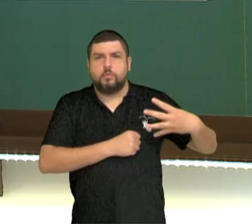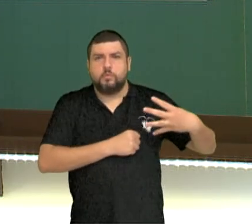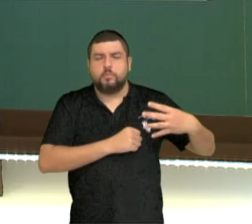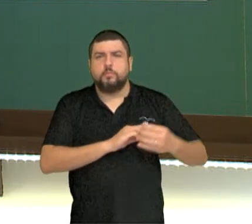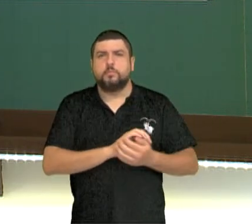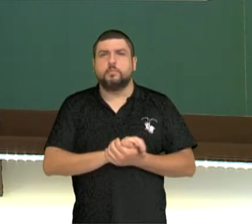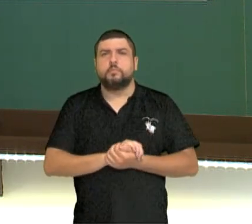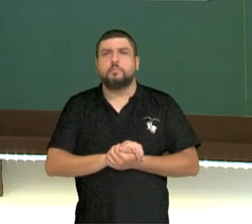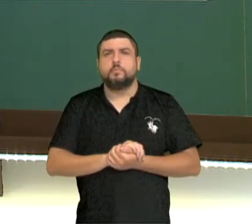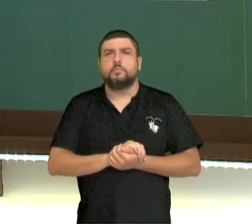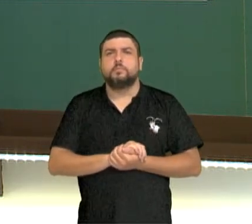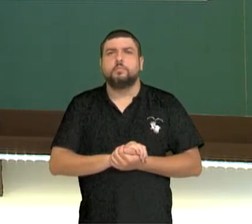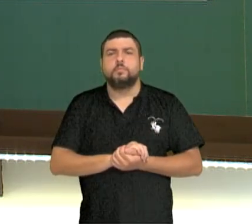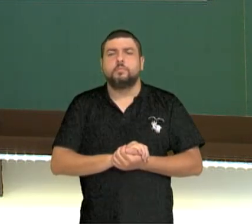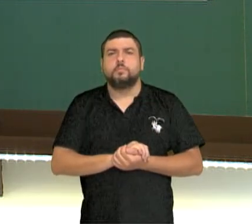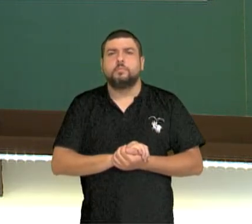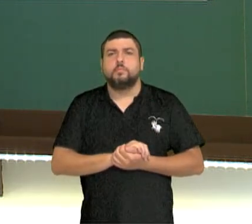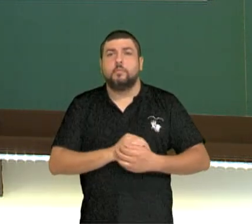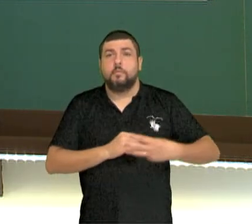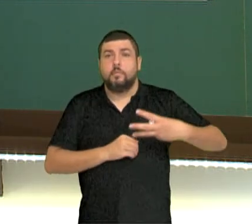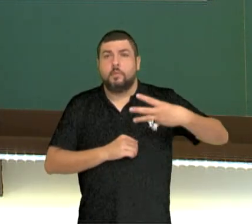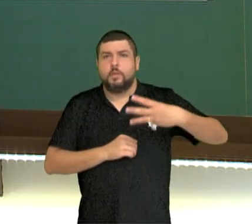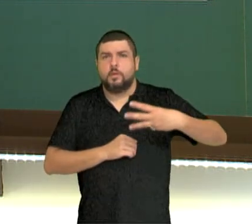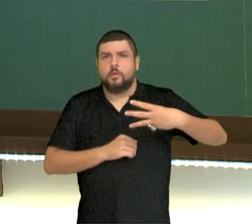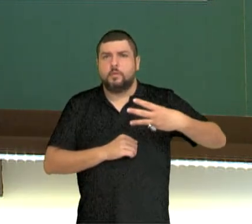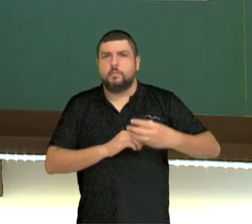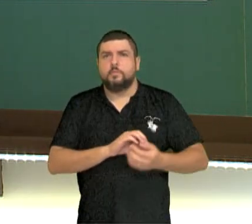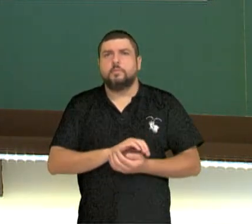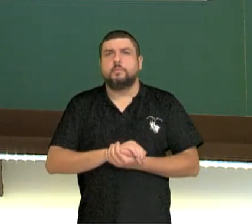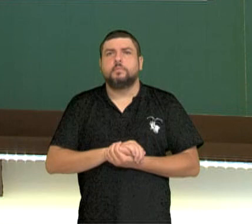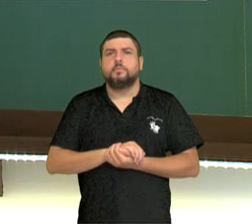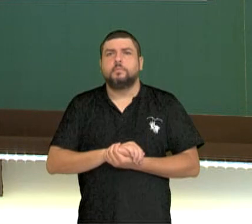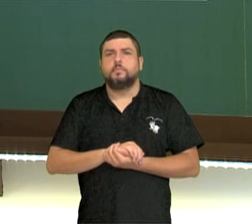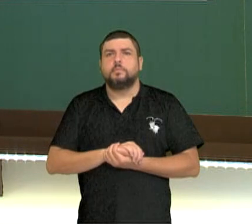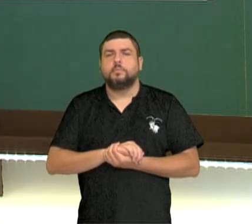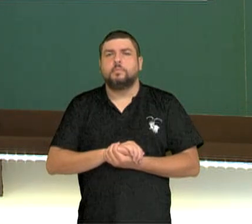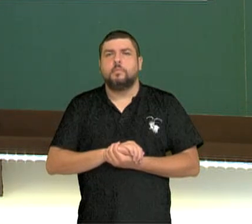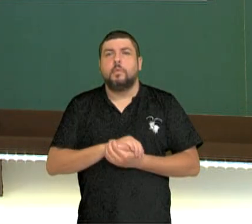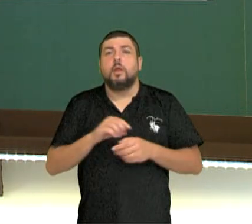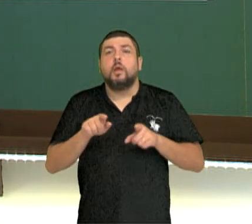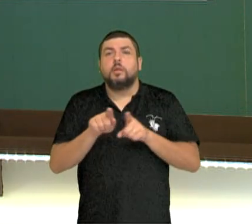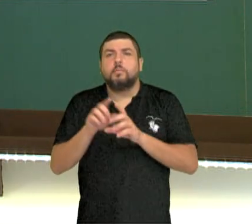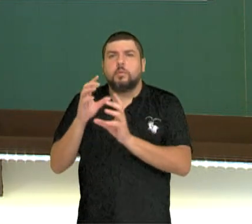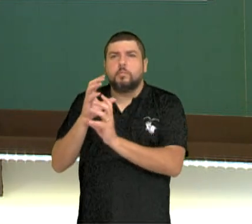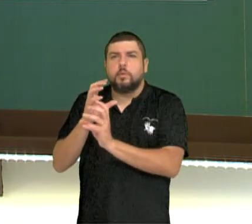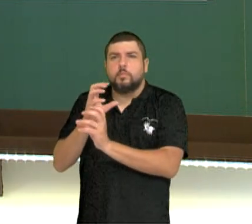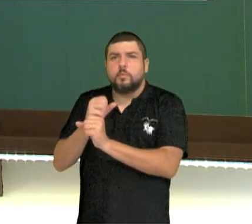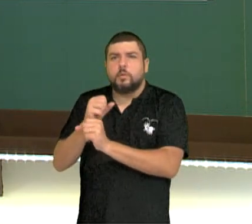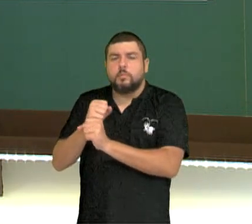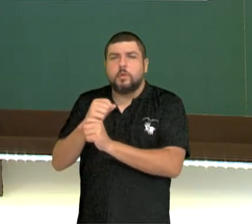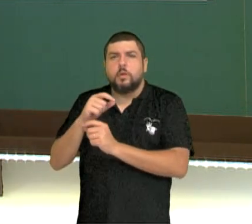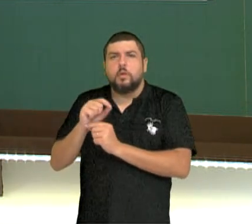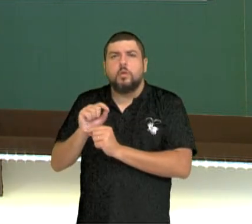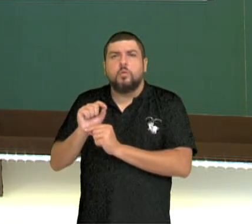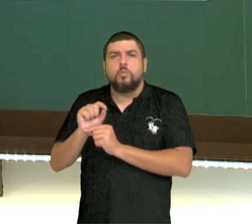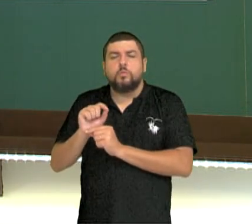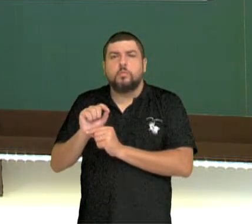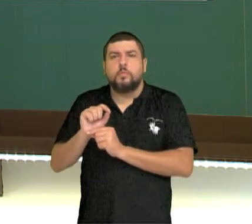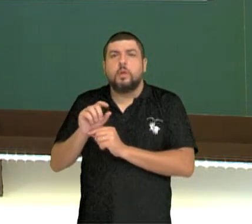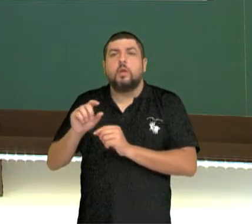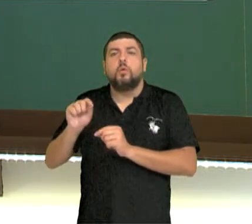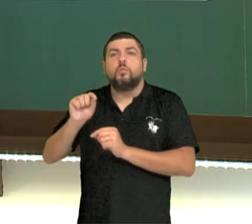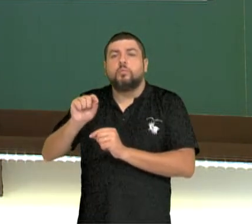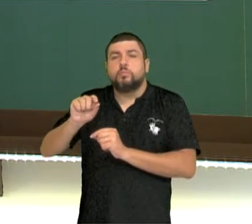ok? Terceiro passo, nós vamos contar o número de átomos de cada produto.